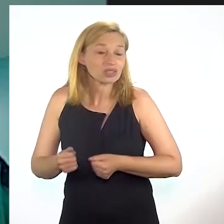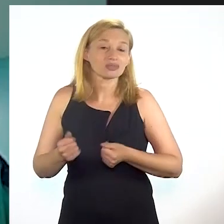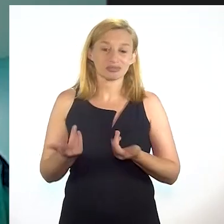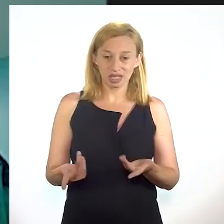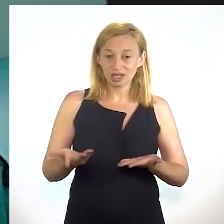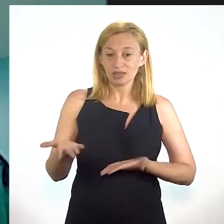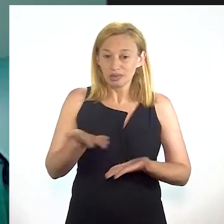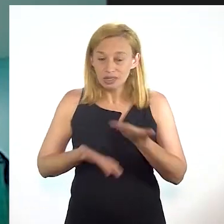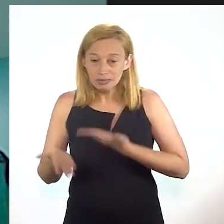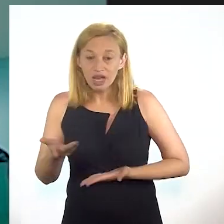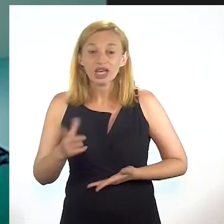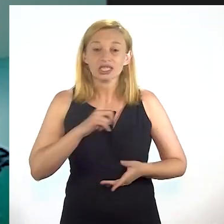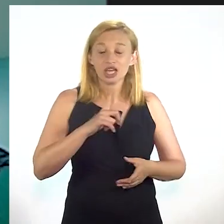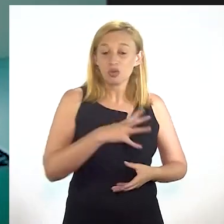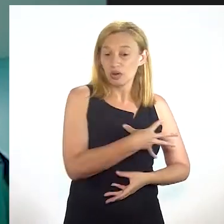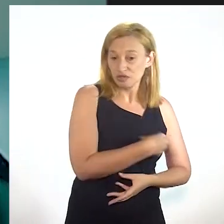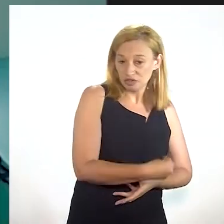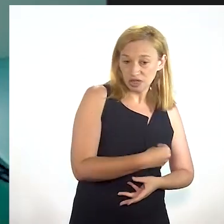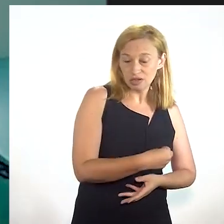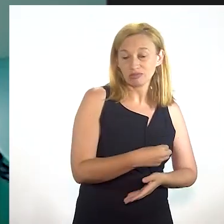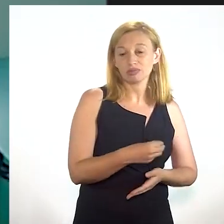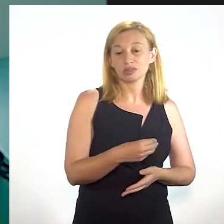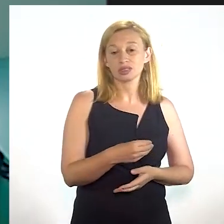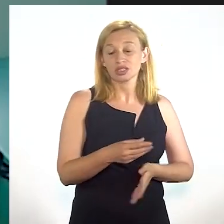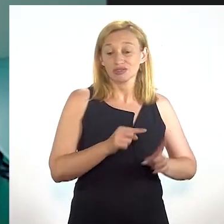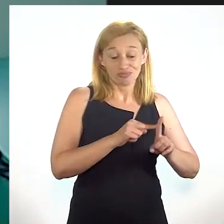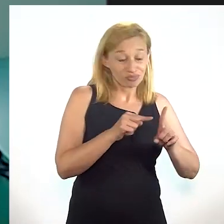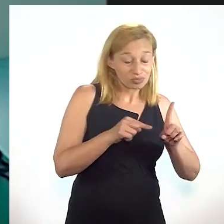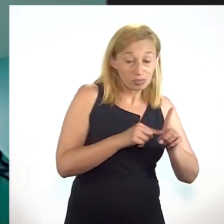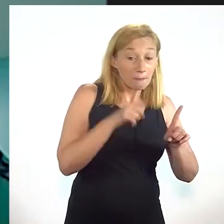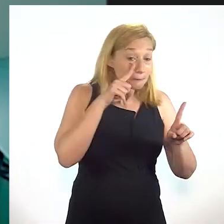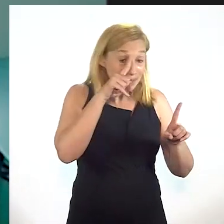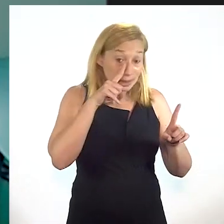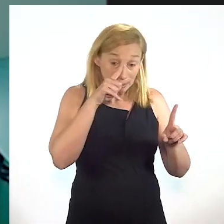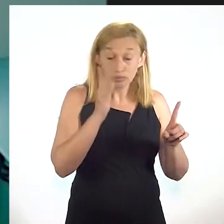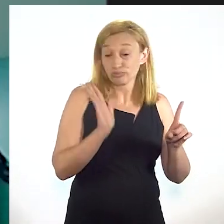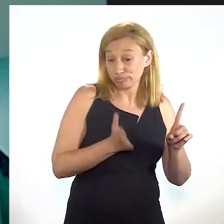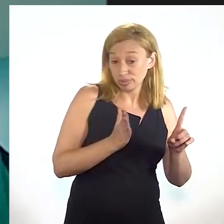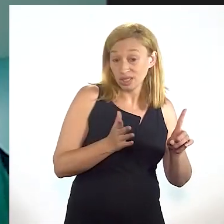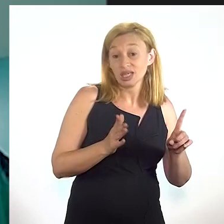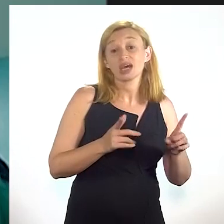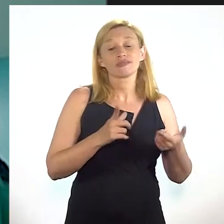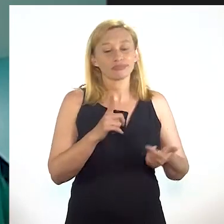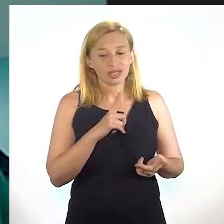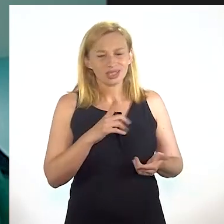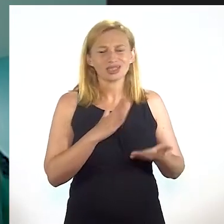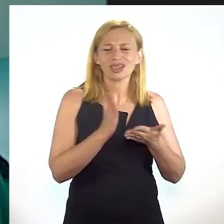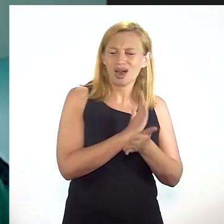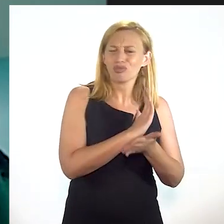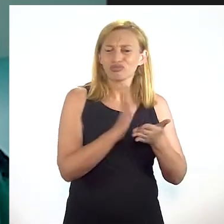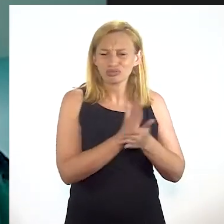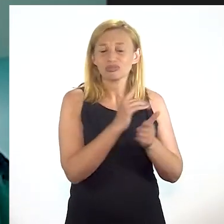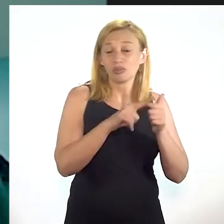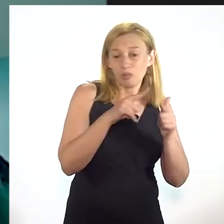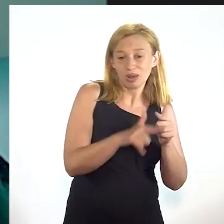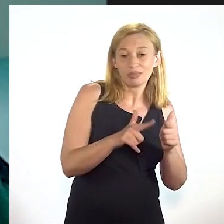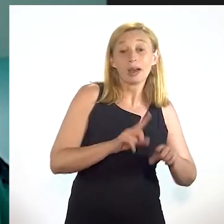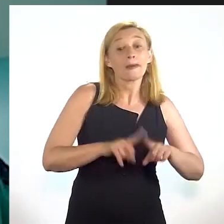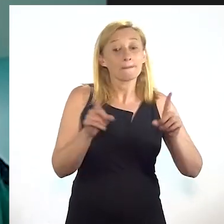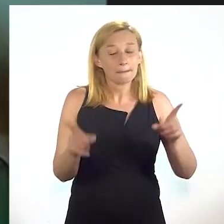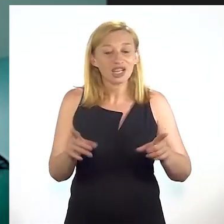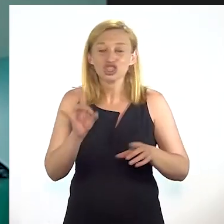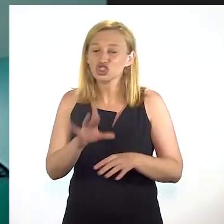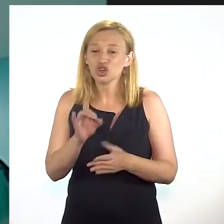tem para participar. Eu estou com uma filha que está passando por uma situação de gravidez de risco, então tem tido algumas